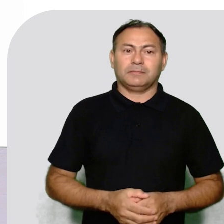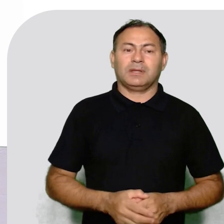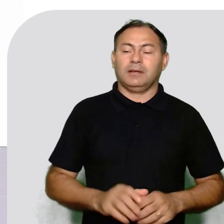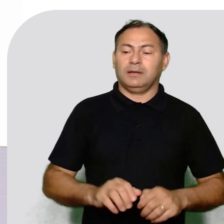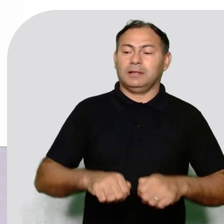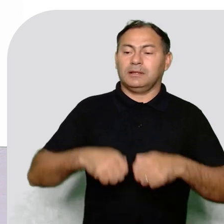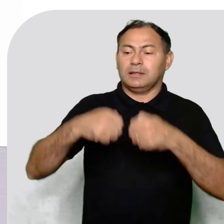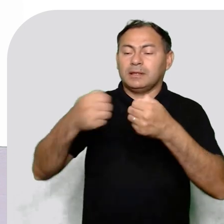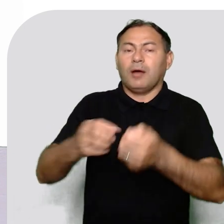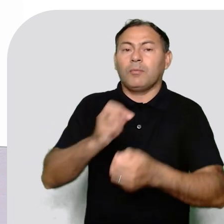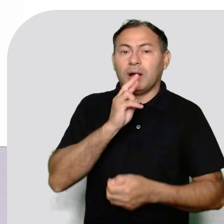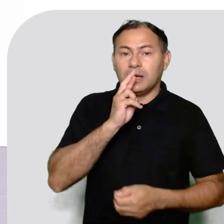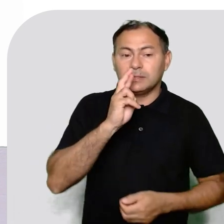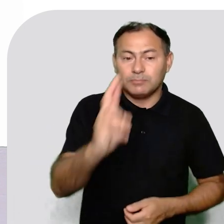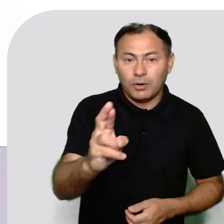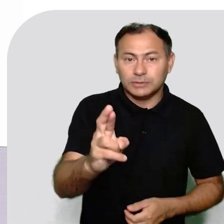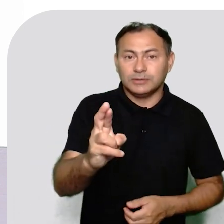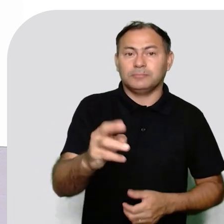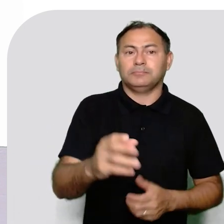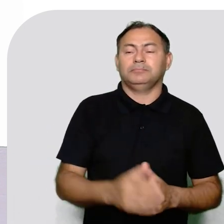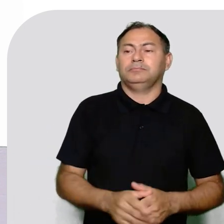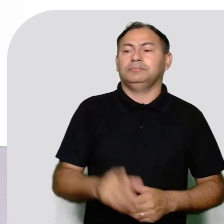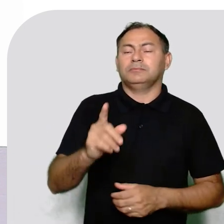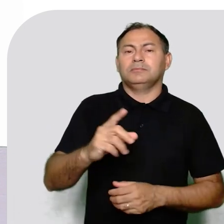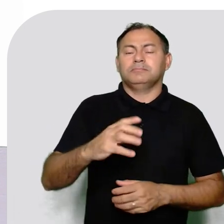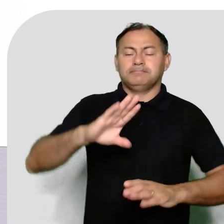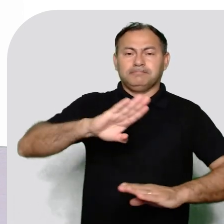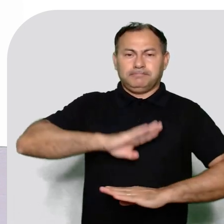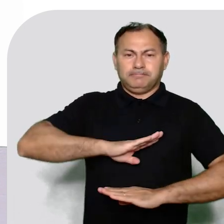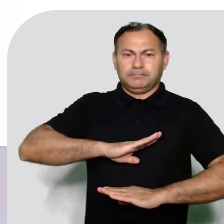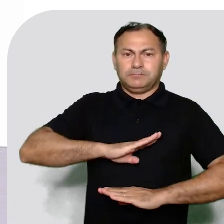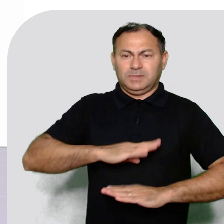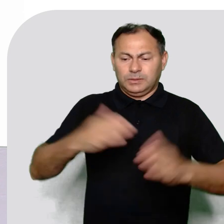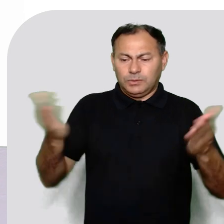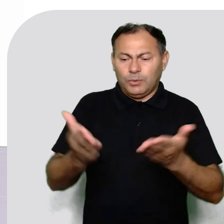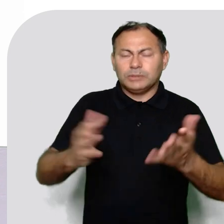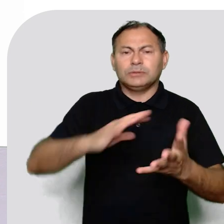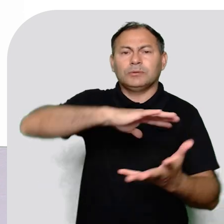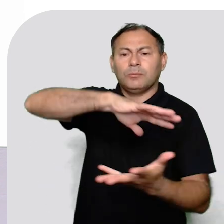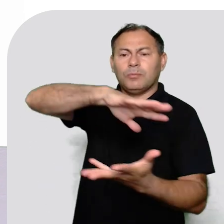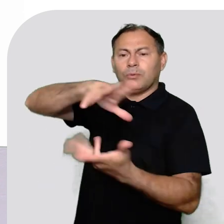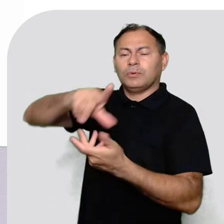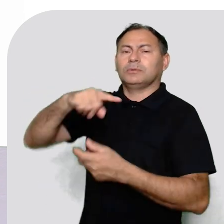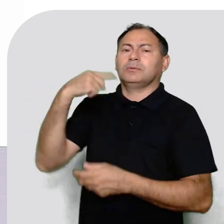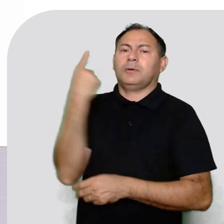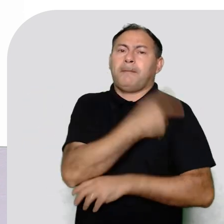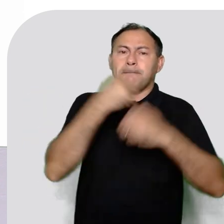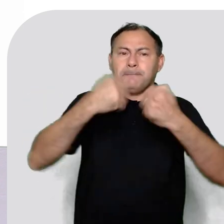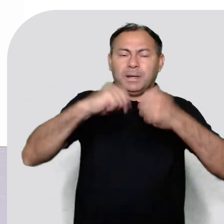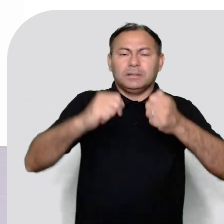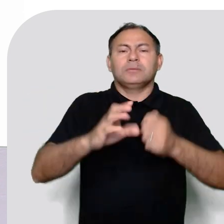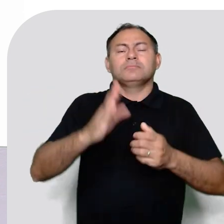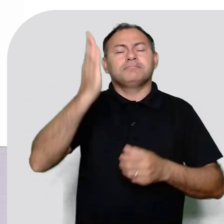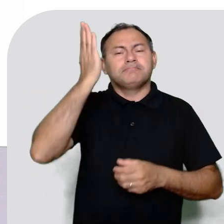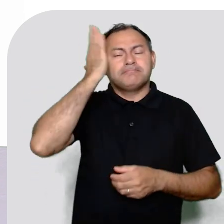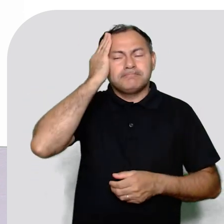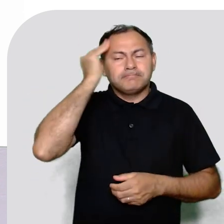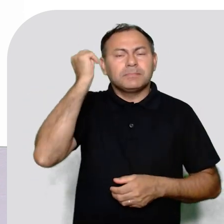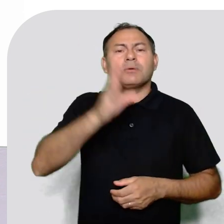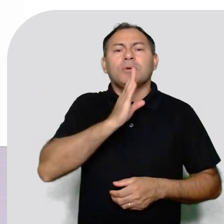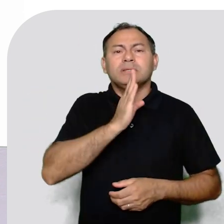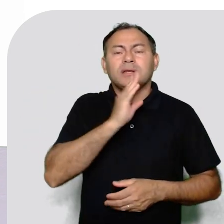Para dar uma resposta às situações atuais do mundo, nós precisamos